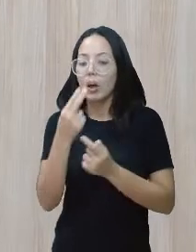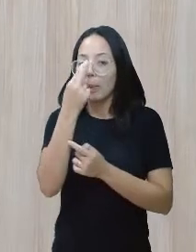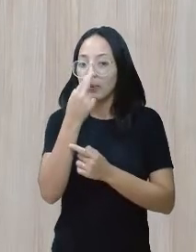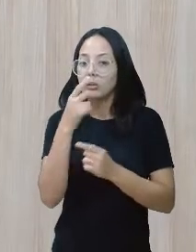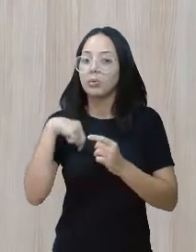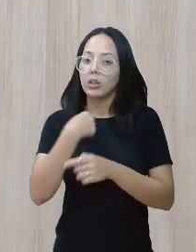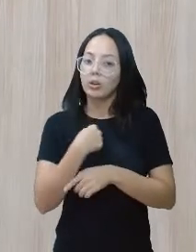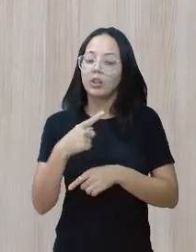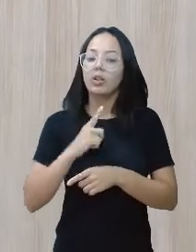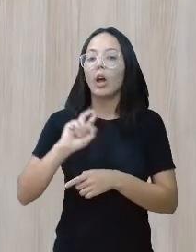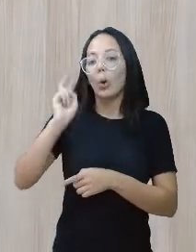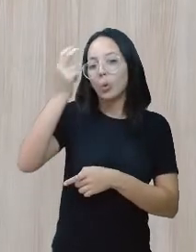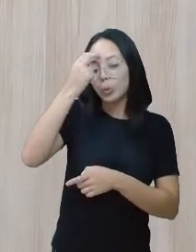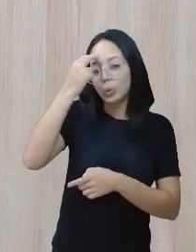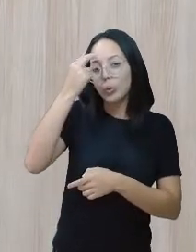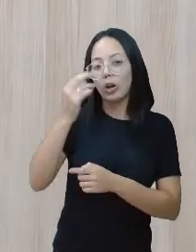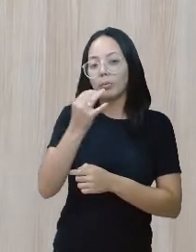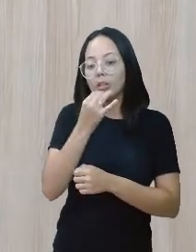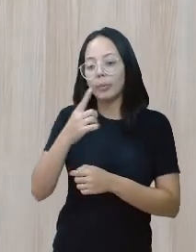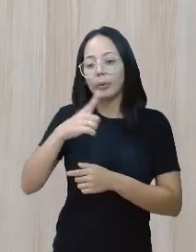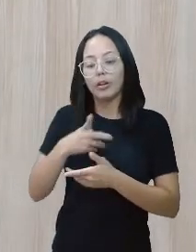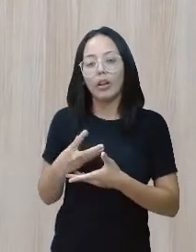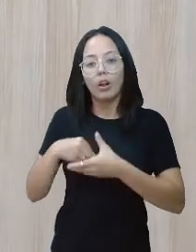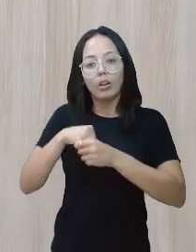gente tenha culturas em que há